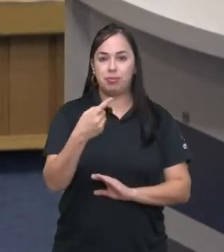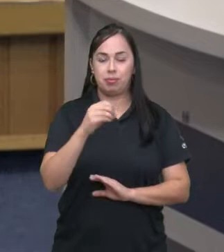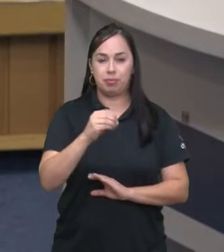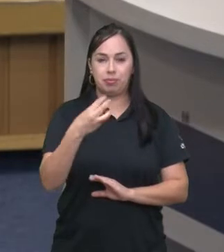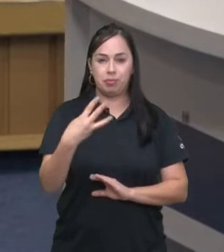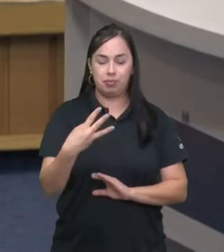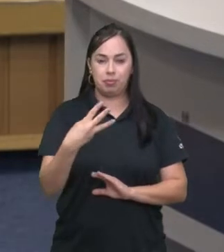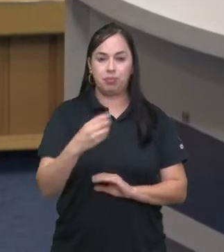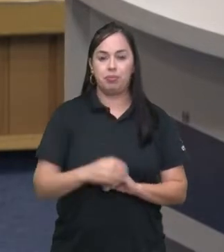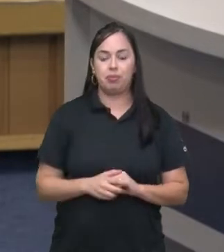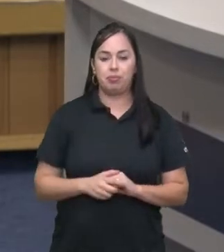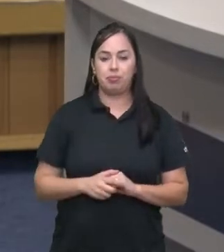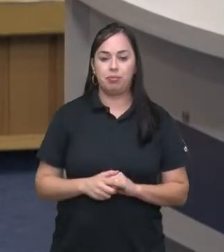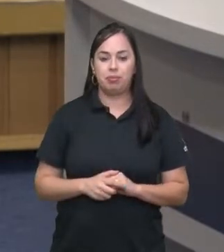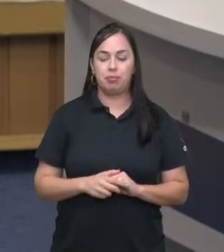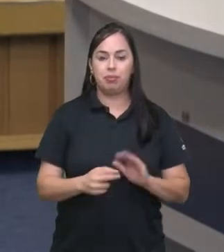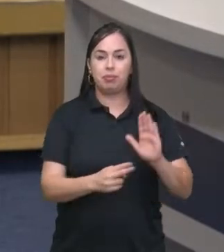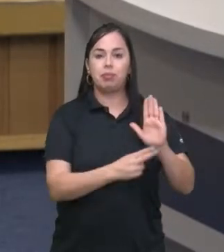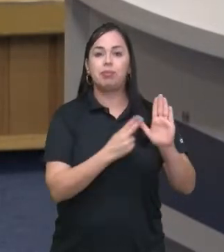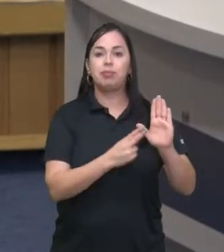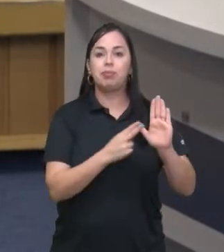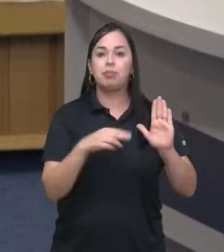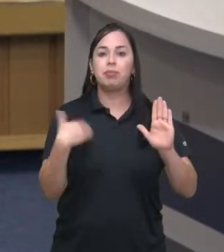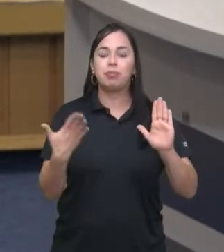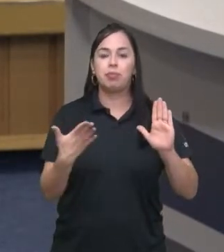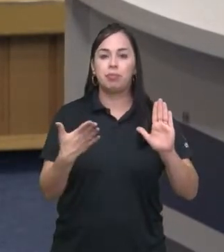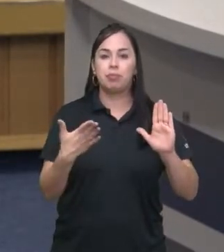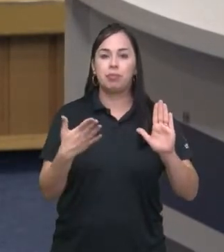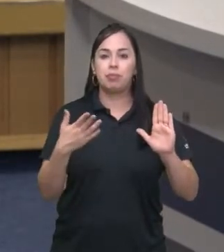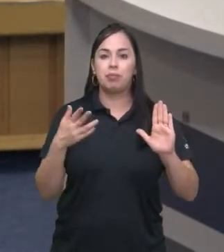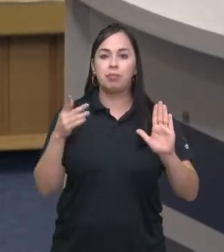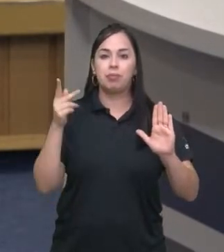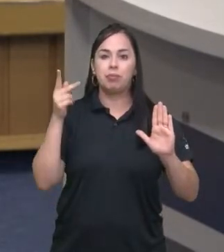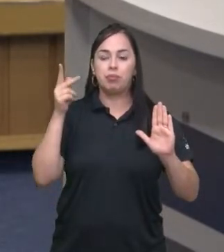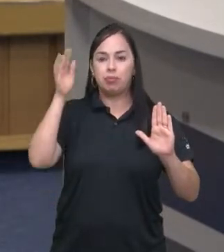103/2022, de autoria dos vereadores Fernando Petit,